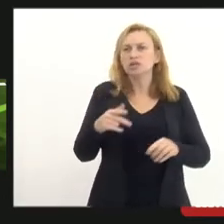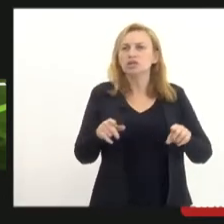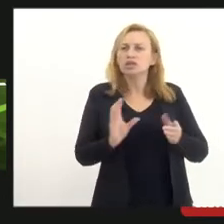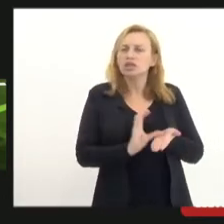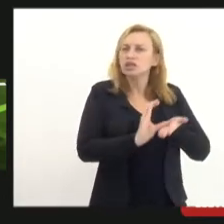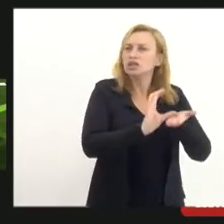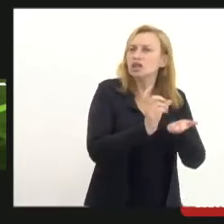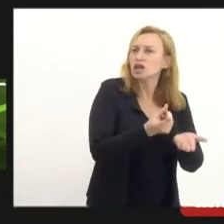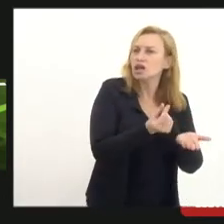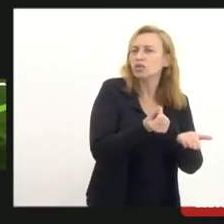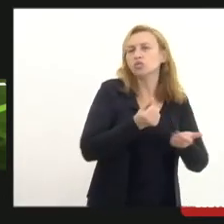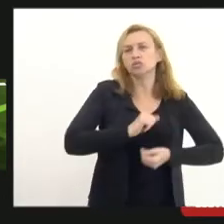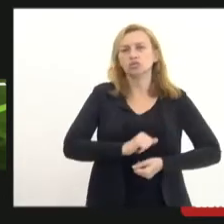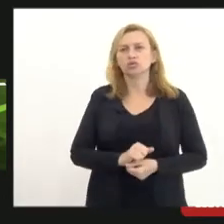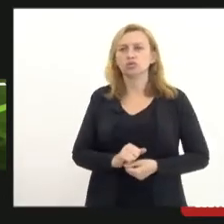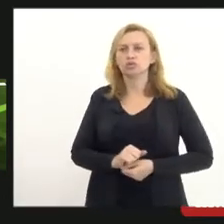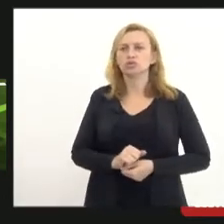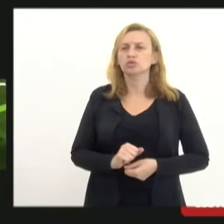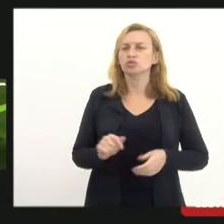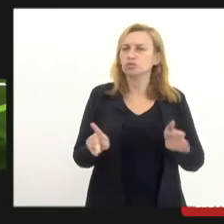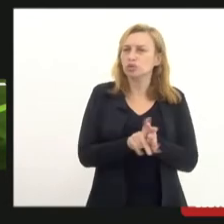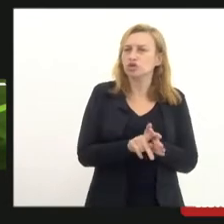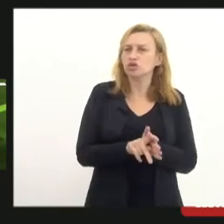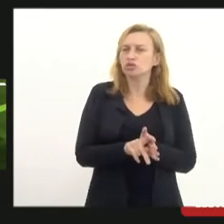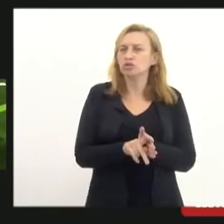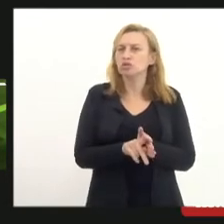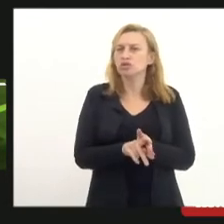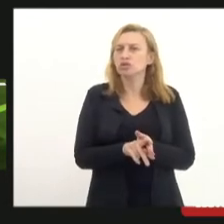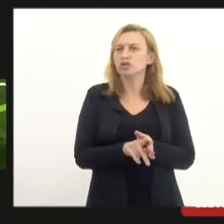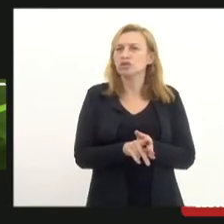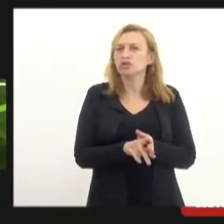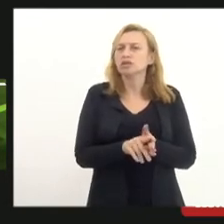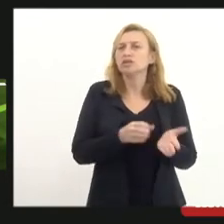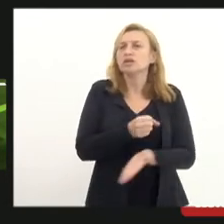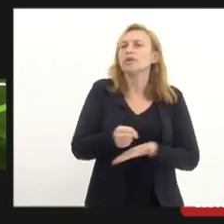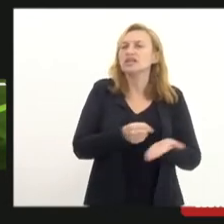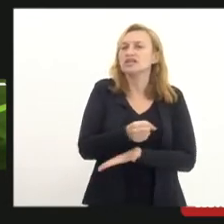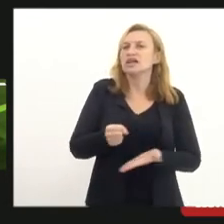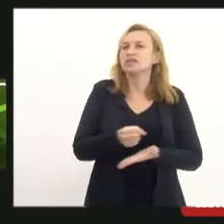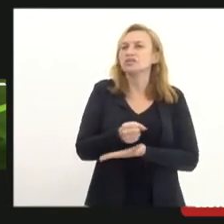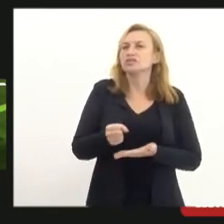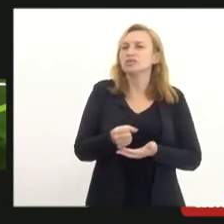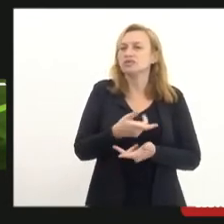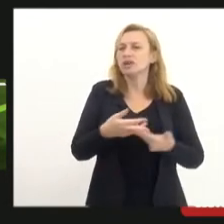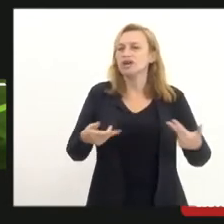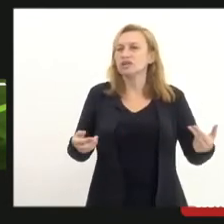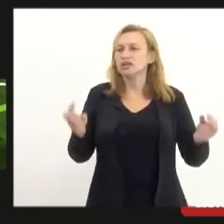recursos desse projeto, ele está baseado no seguinte fato: nós vamos